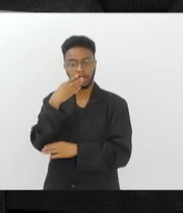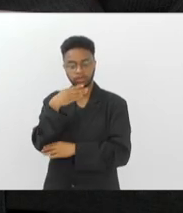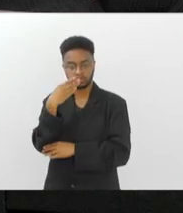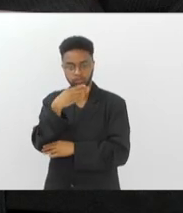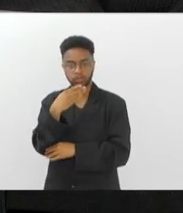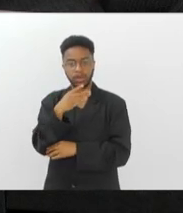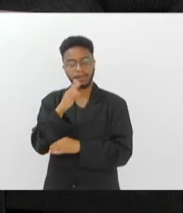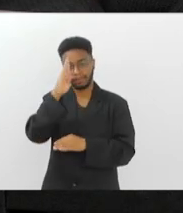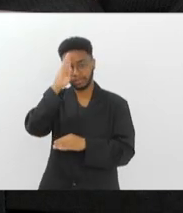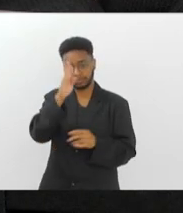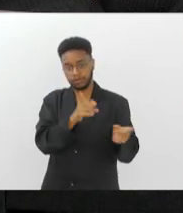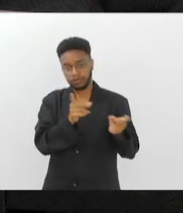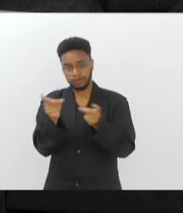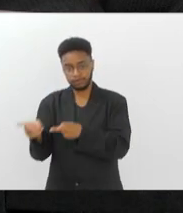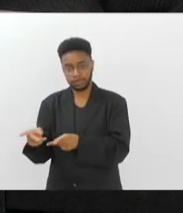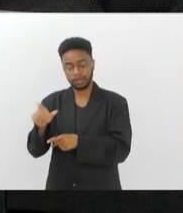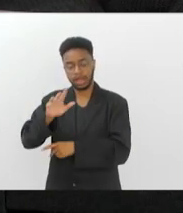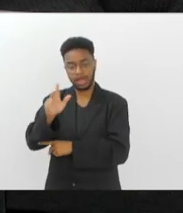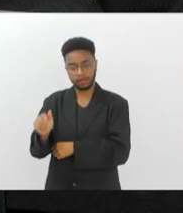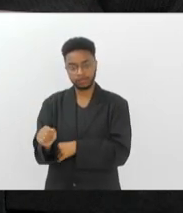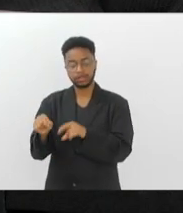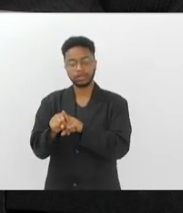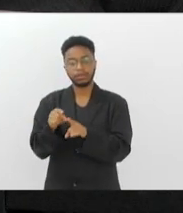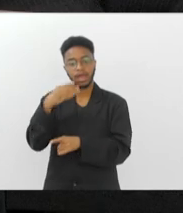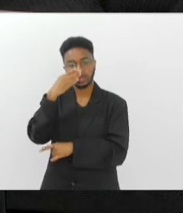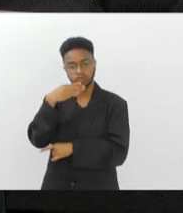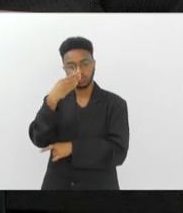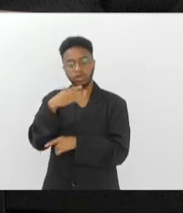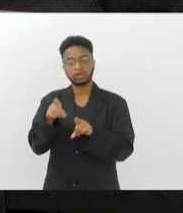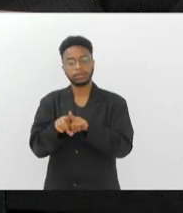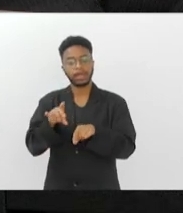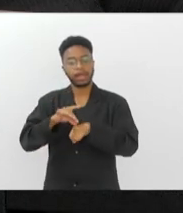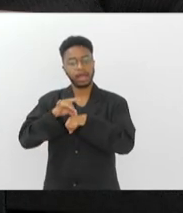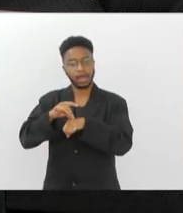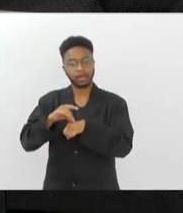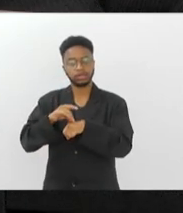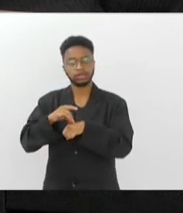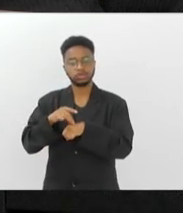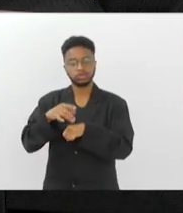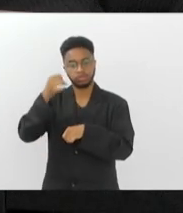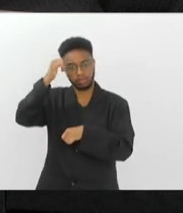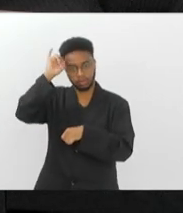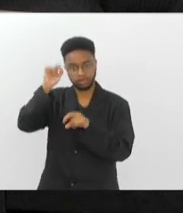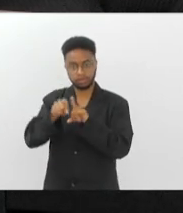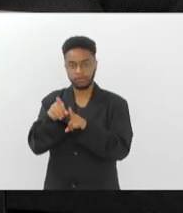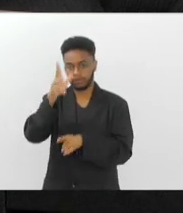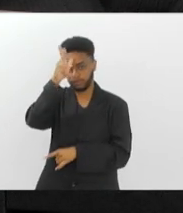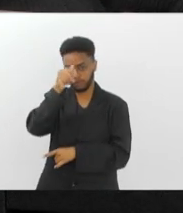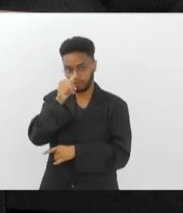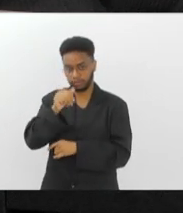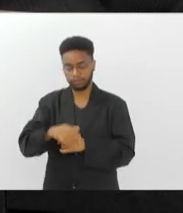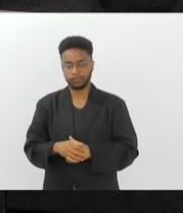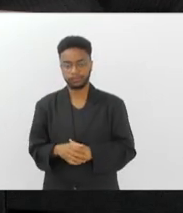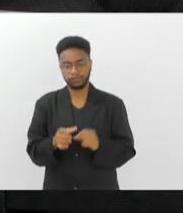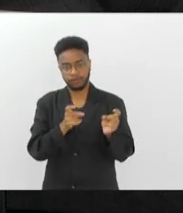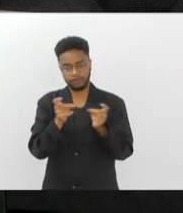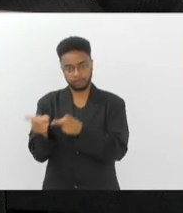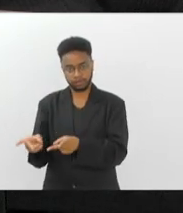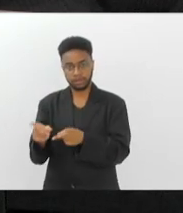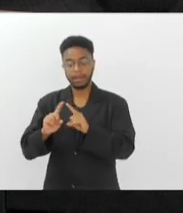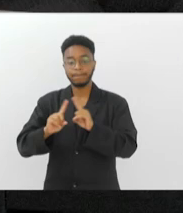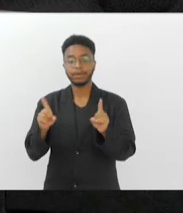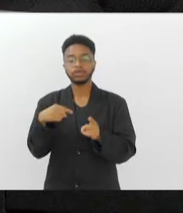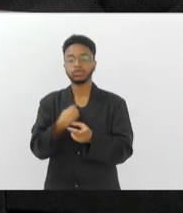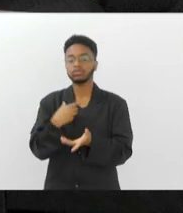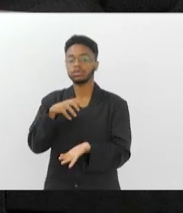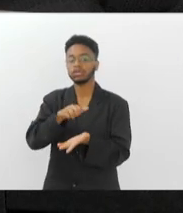africanos, seguido do açúcar refinado, carne bovina e frango. No entanto, registamos,